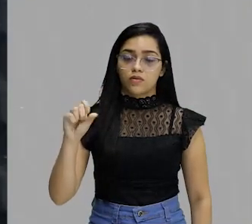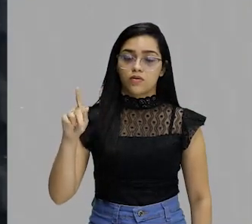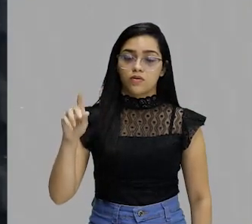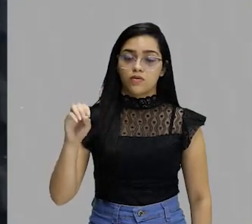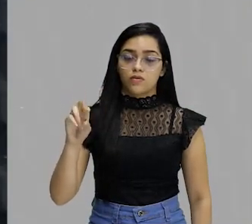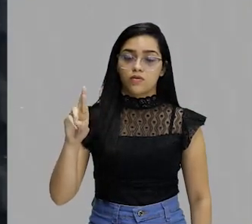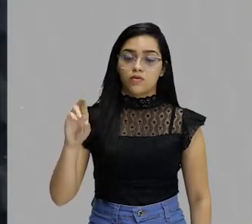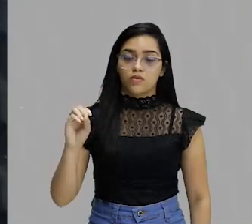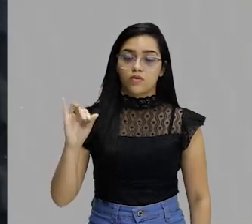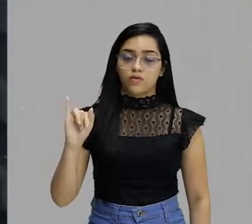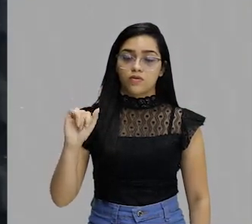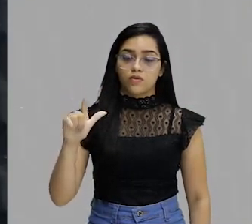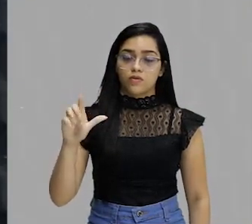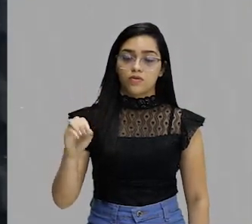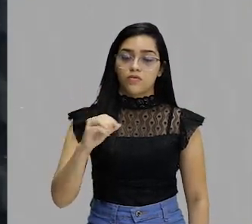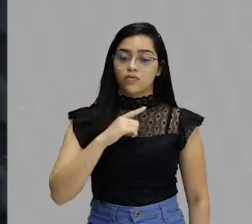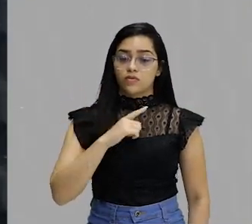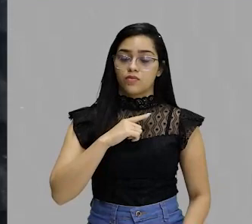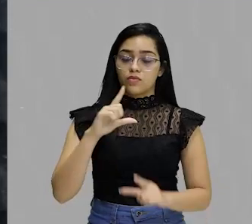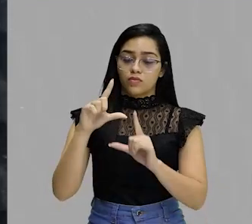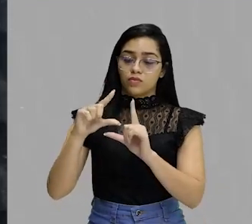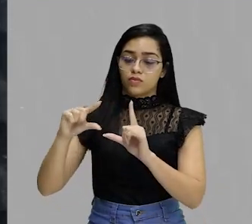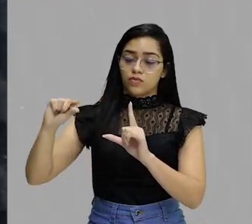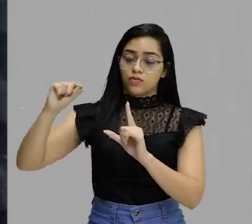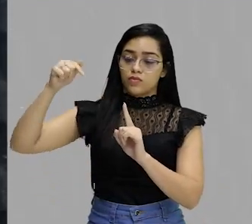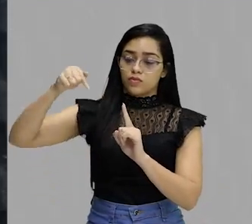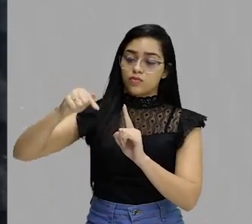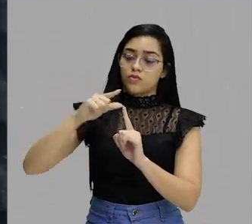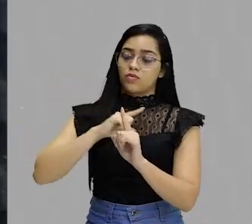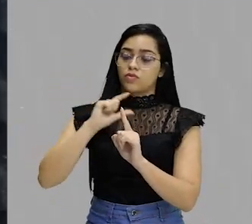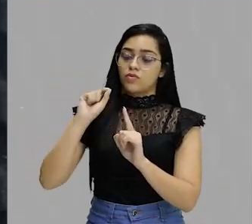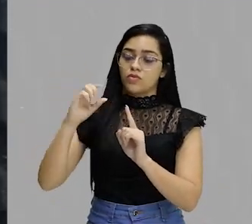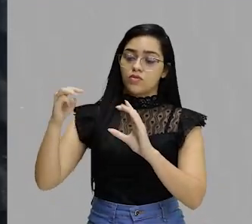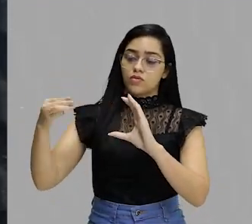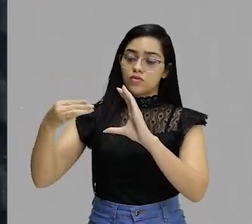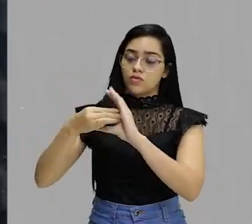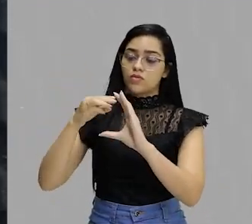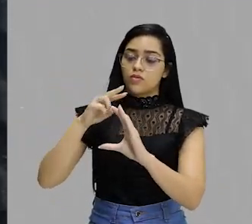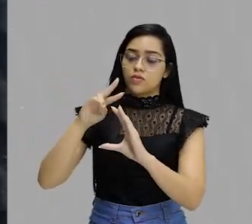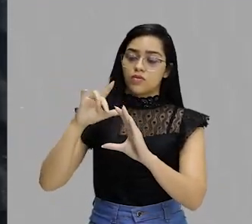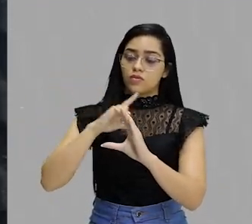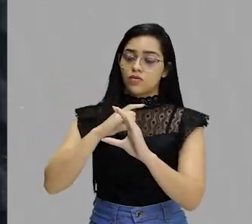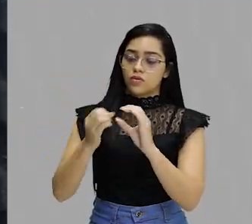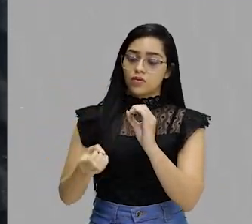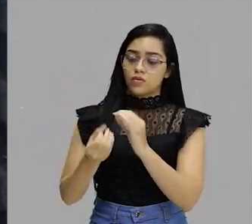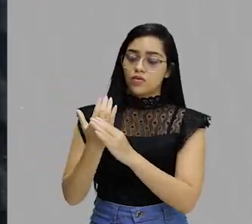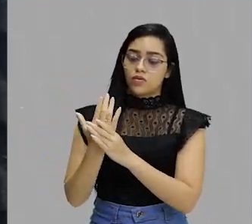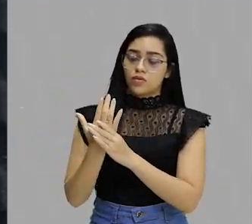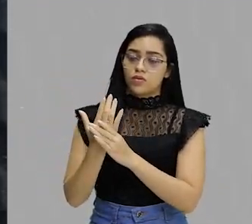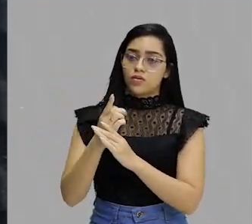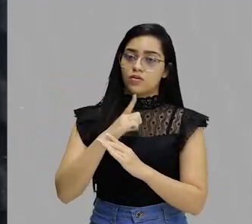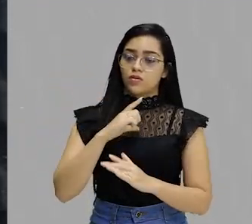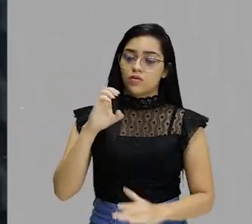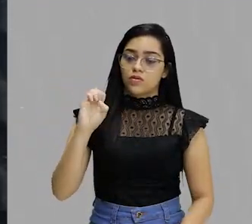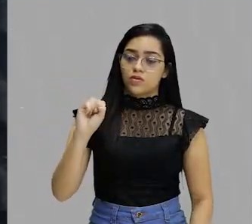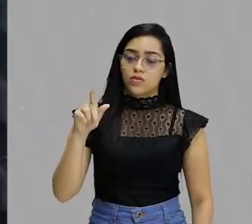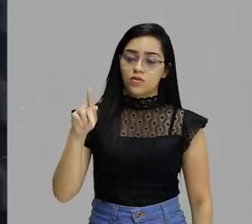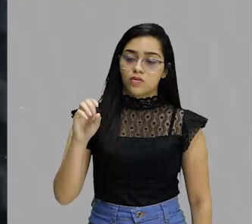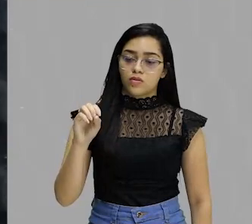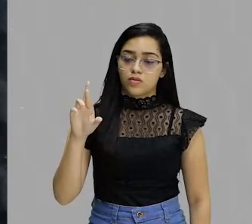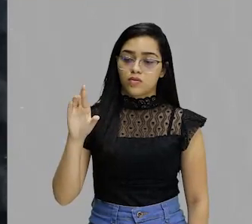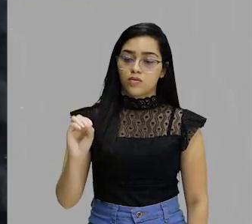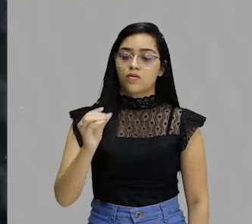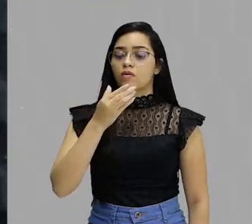no interior dessa folha existe a célula que vai dar origem ao esporo